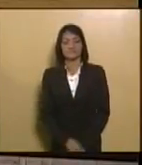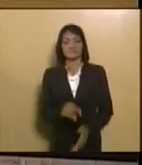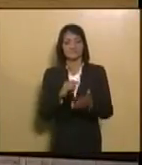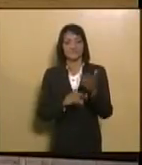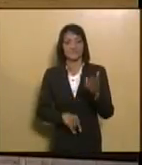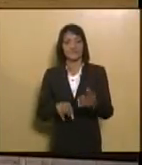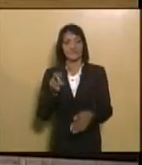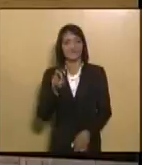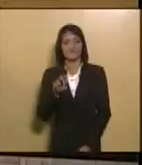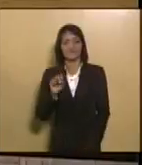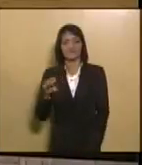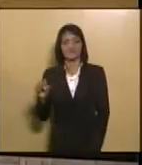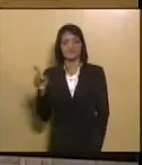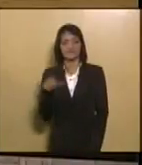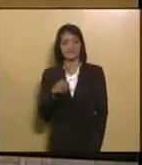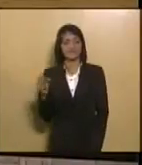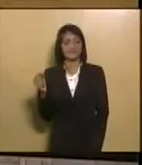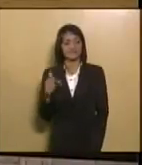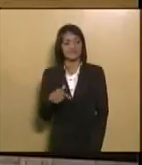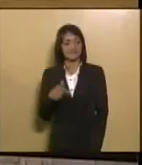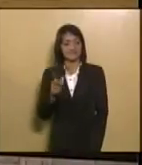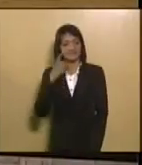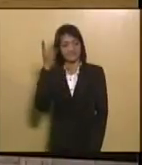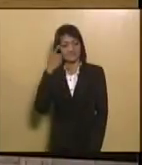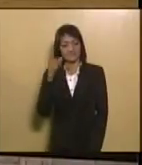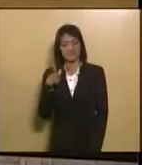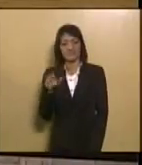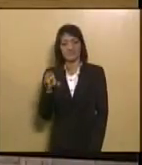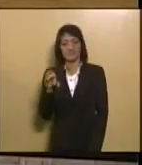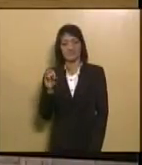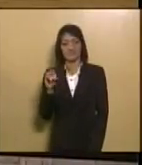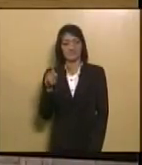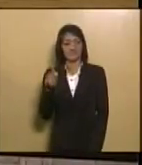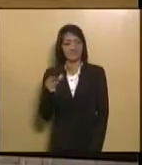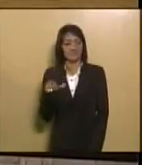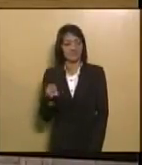Requerimento número 588/2017, de autoria do deputado Jorge Passos.